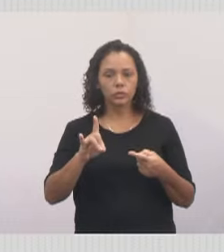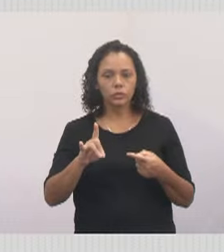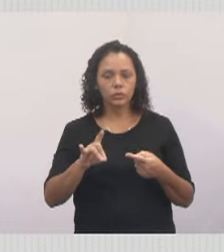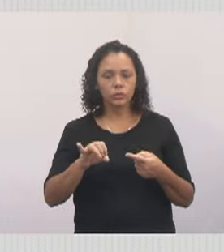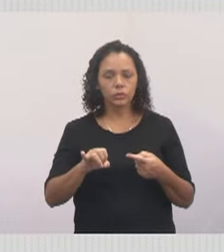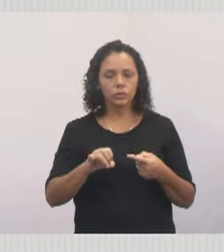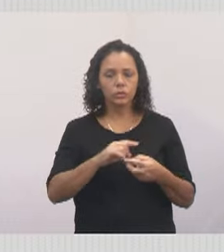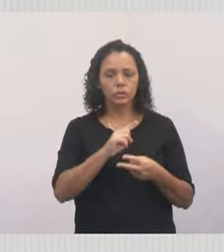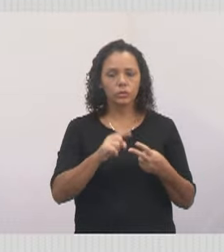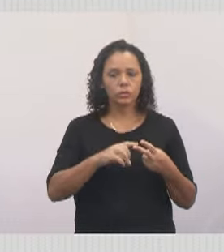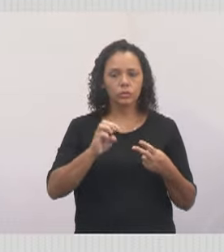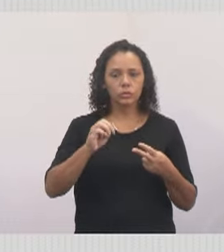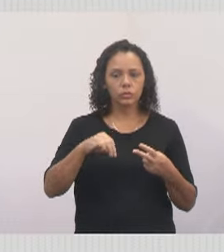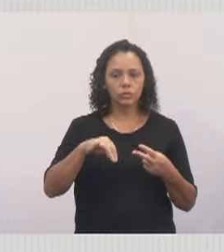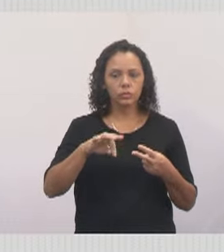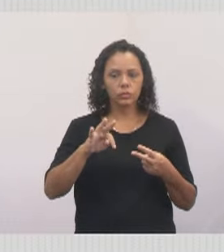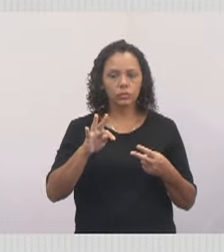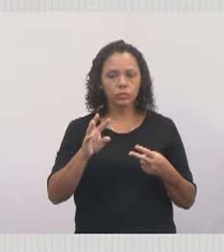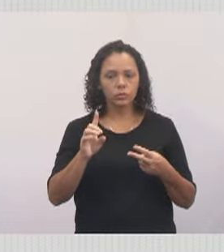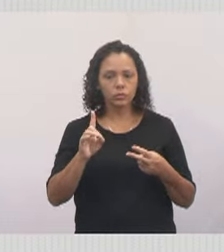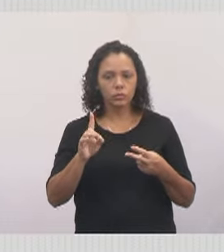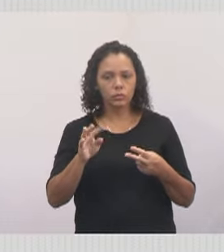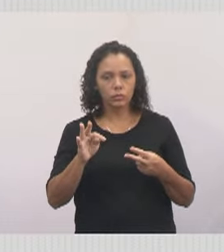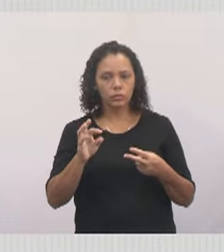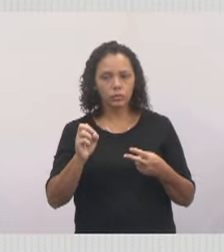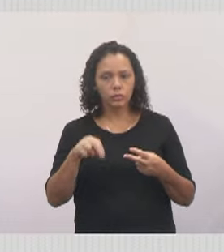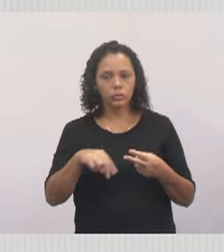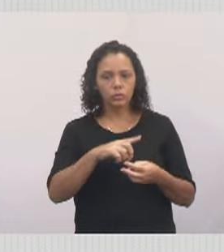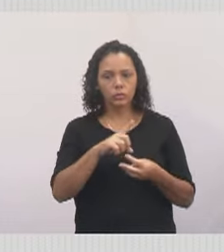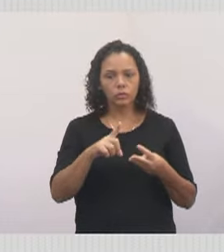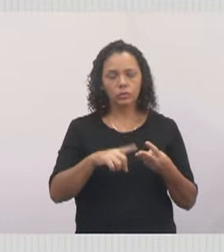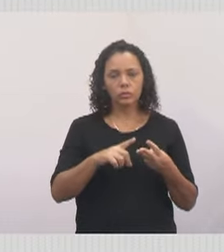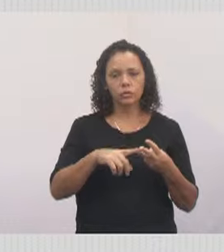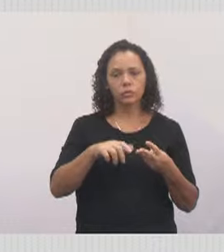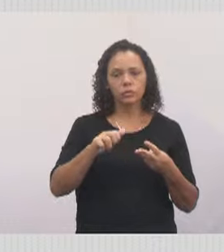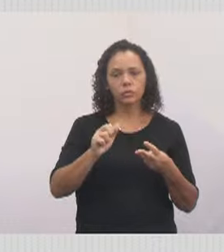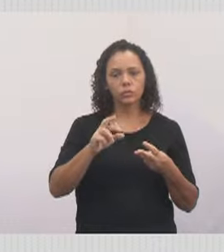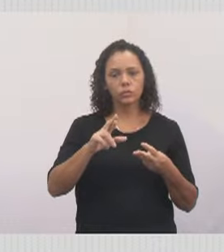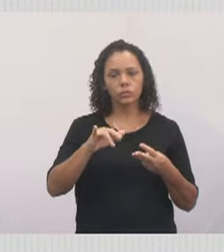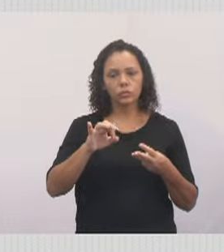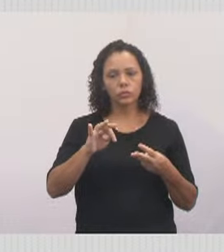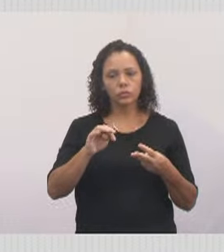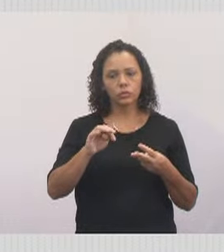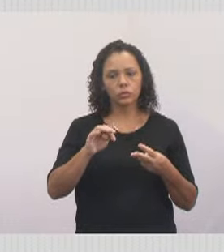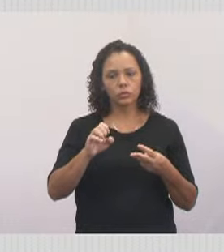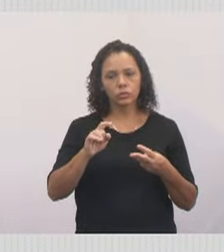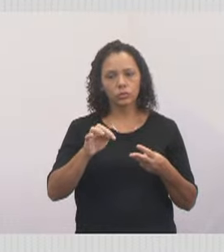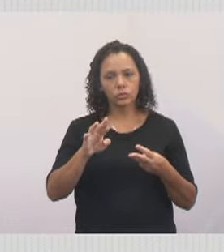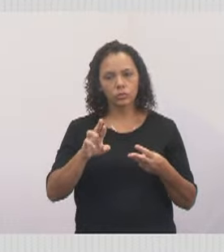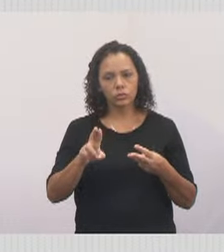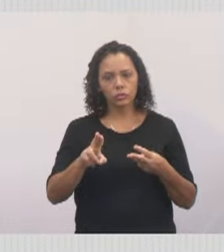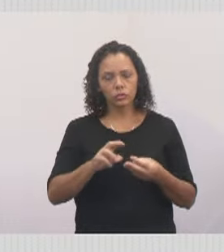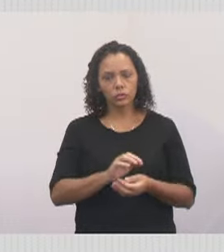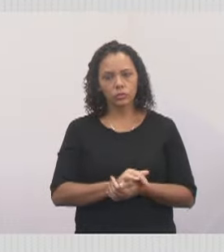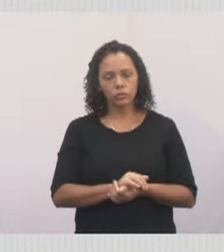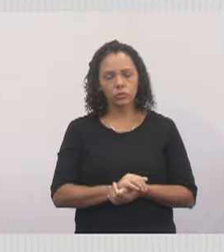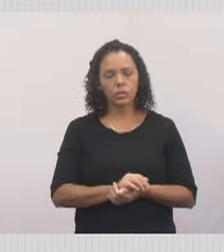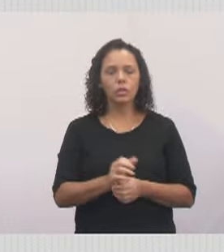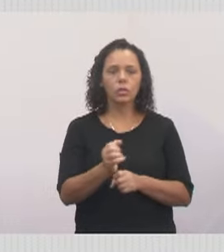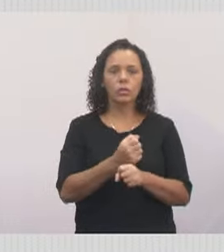Milton Caicai, ex-presidente do Elvira, e Aristeu Turci. Próximo.